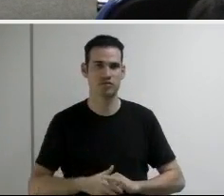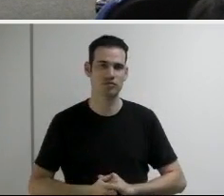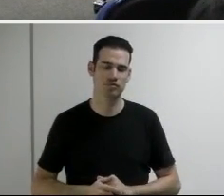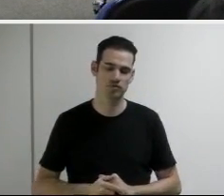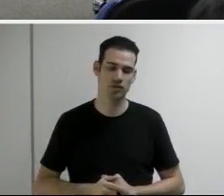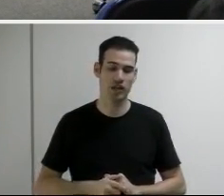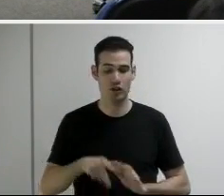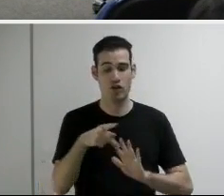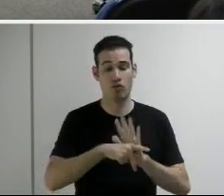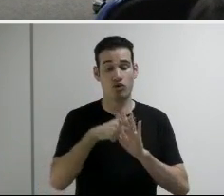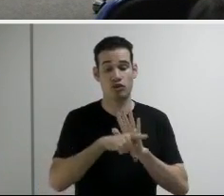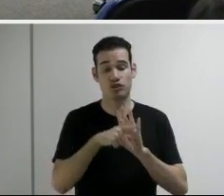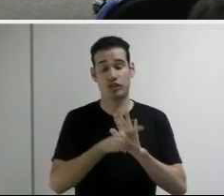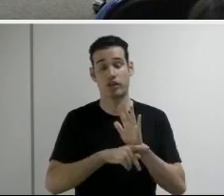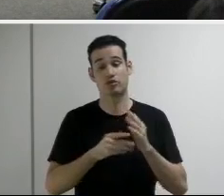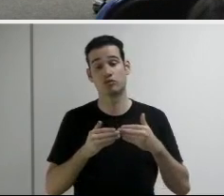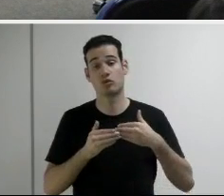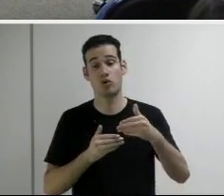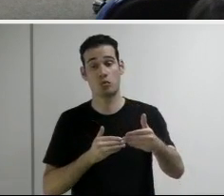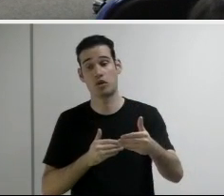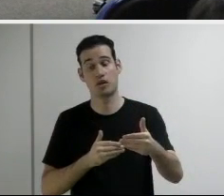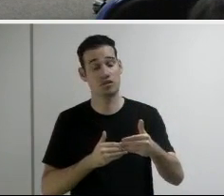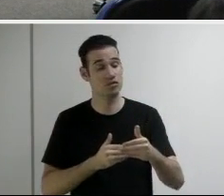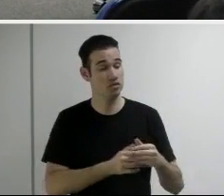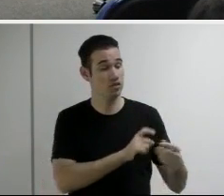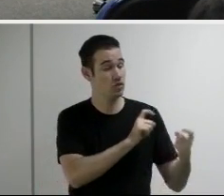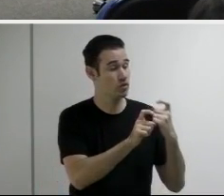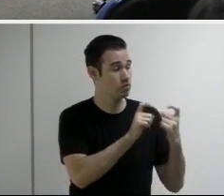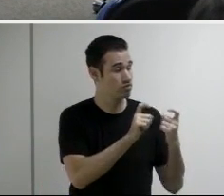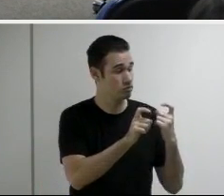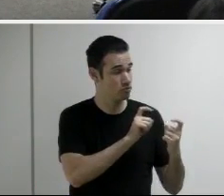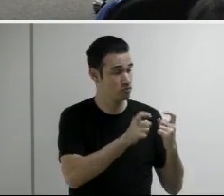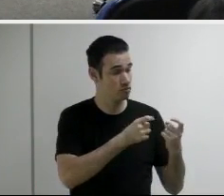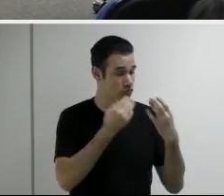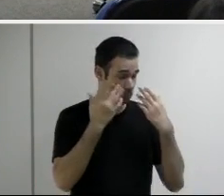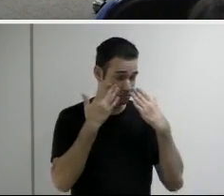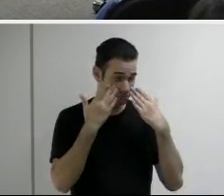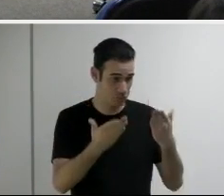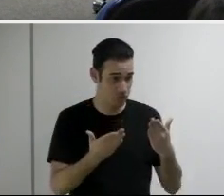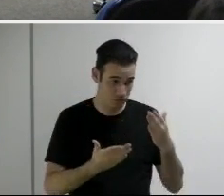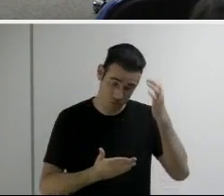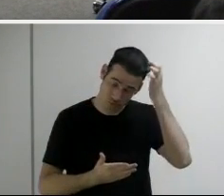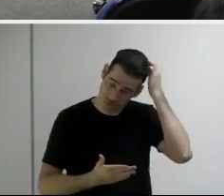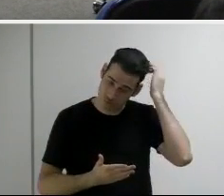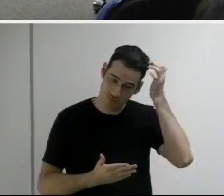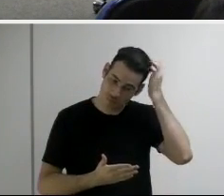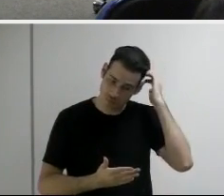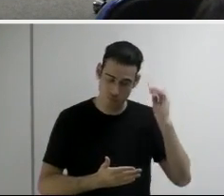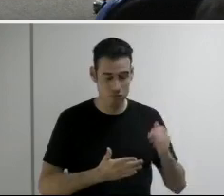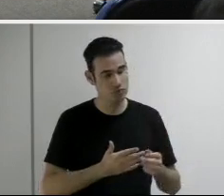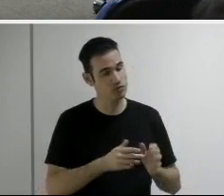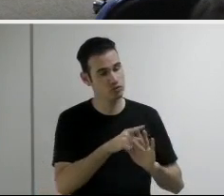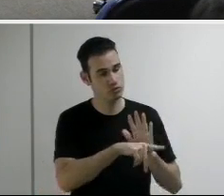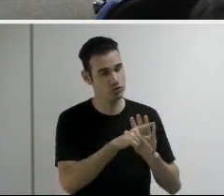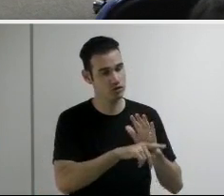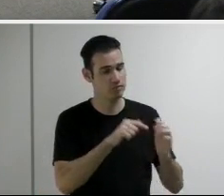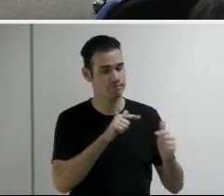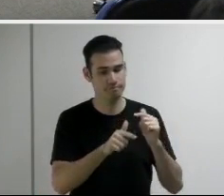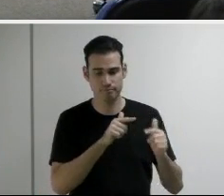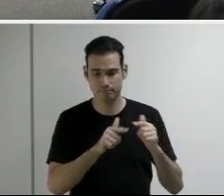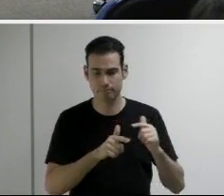projeto original que veio do executivo, a apresentação da primeira versão para trabalho e